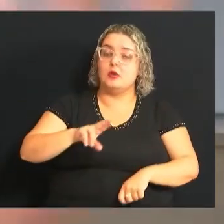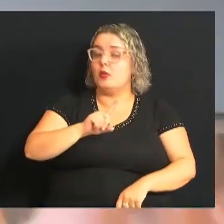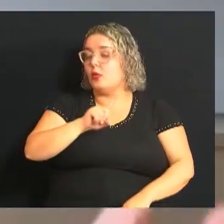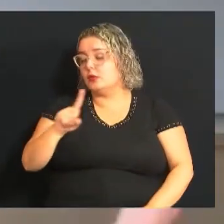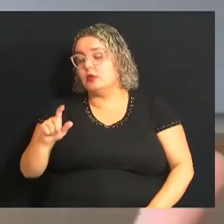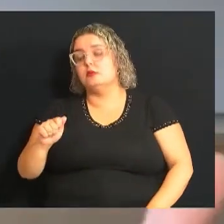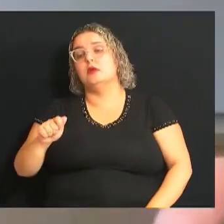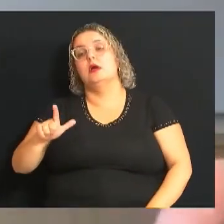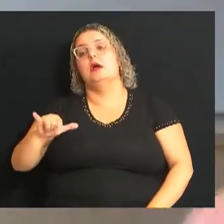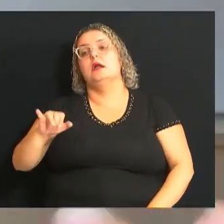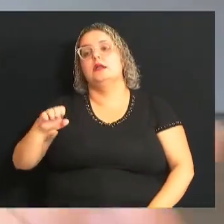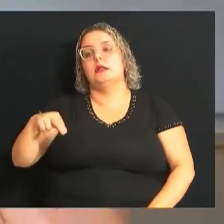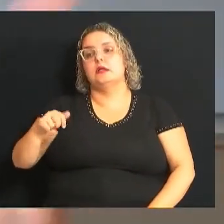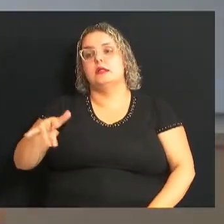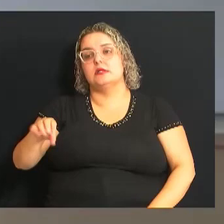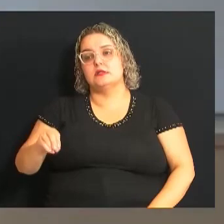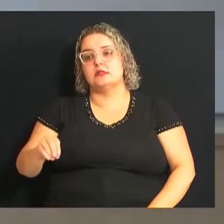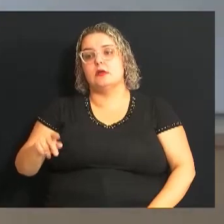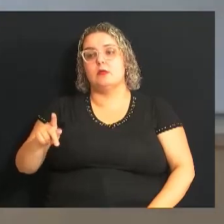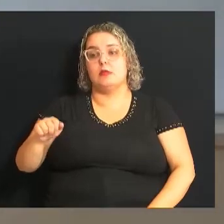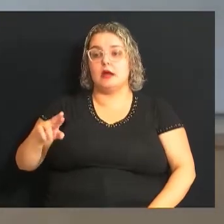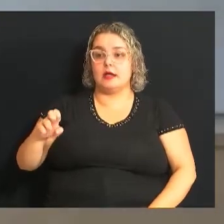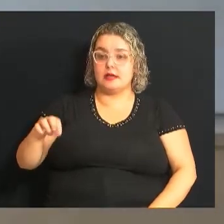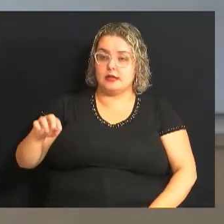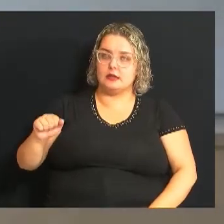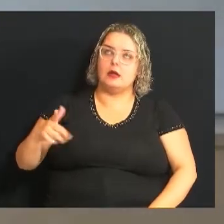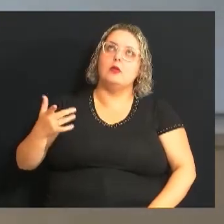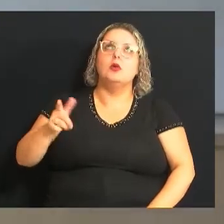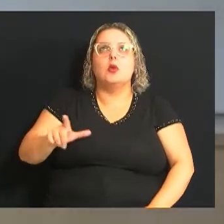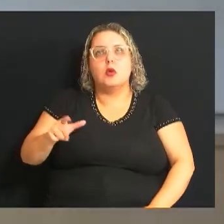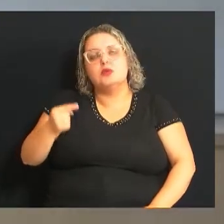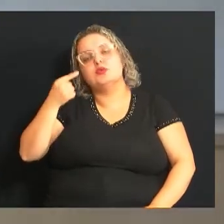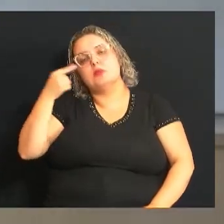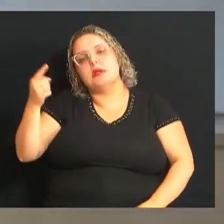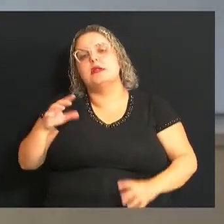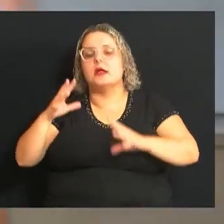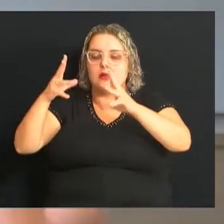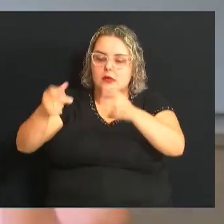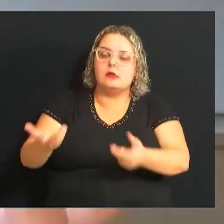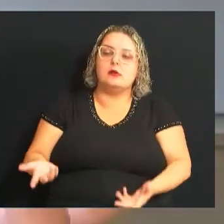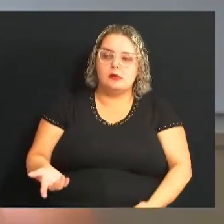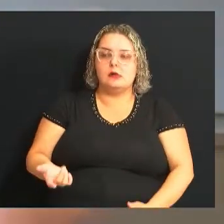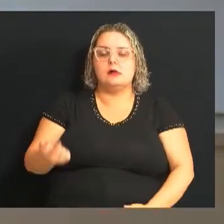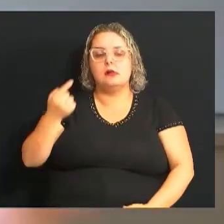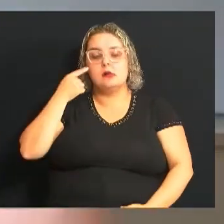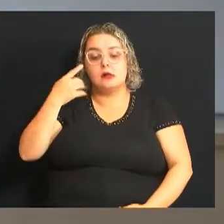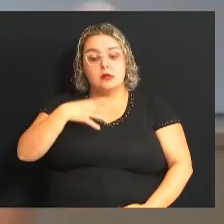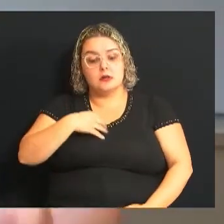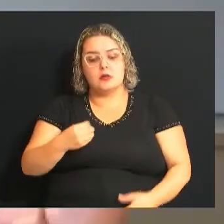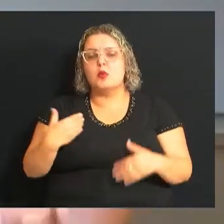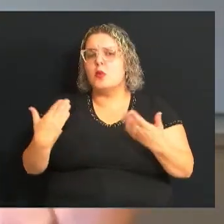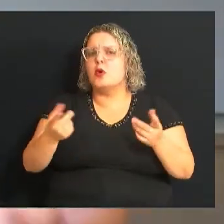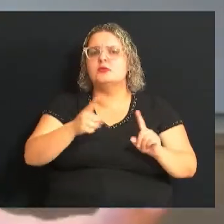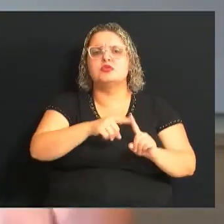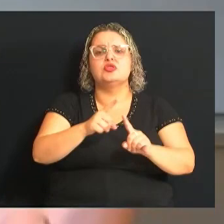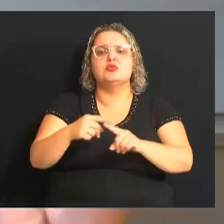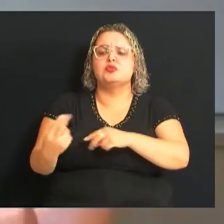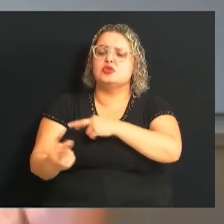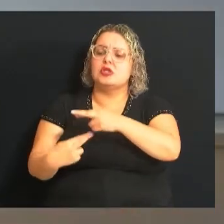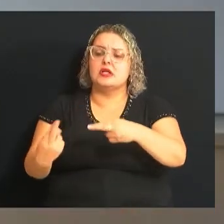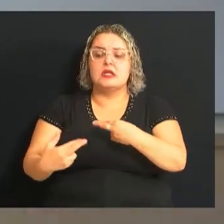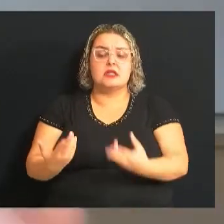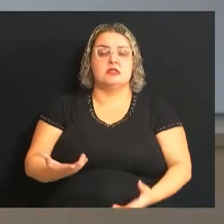parental. Isso de maneira geral, claro. Então, observar os filhos, pensar nesse histórico, que tipo de relação esse casal parental